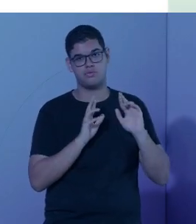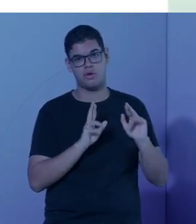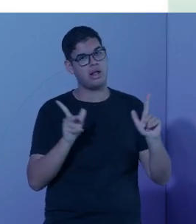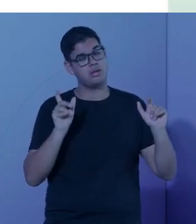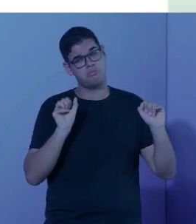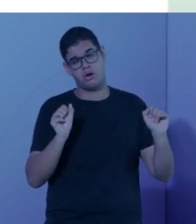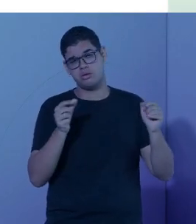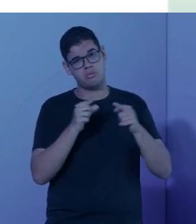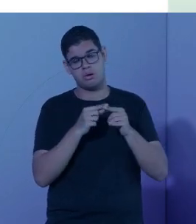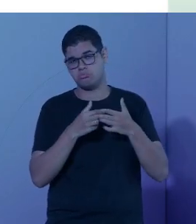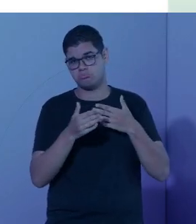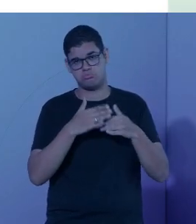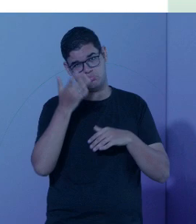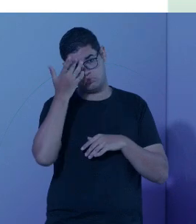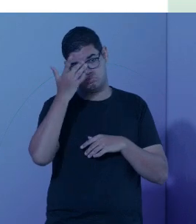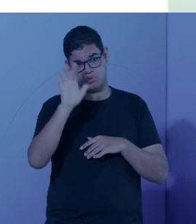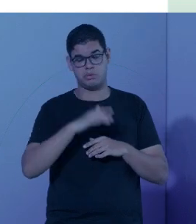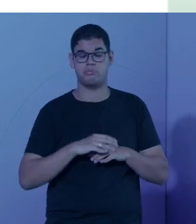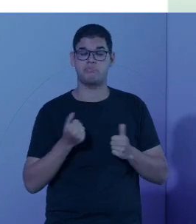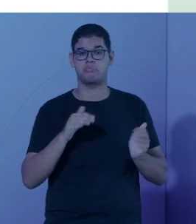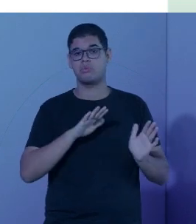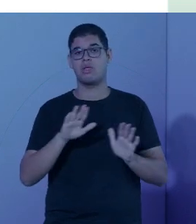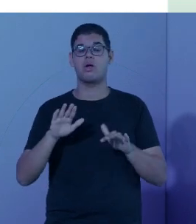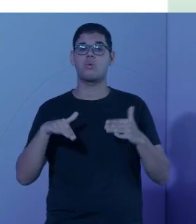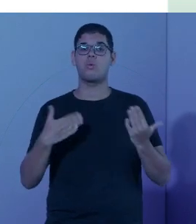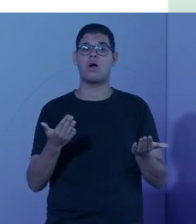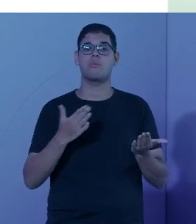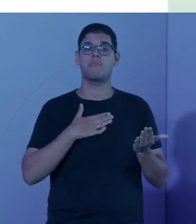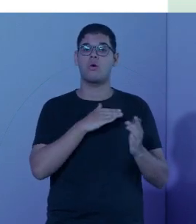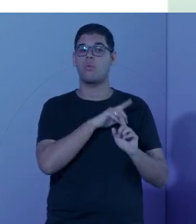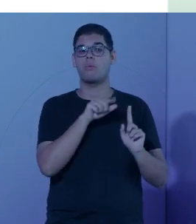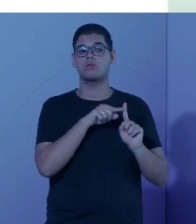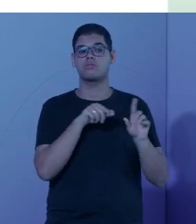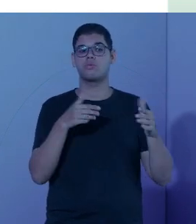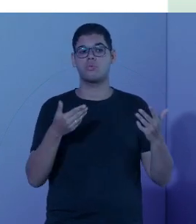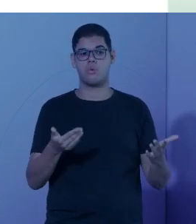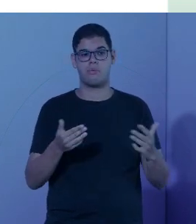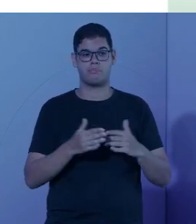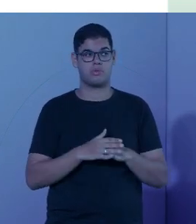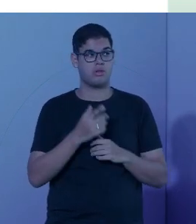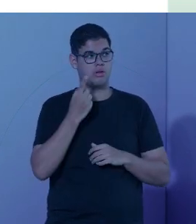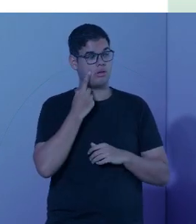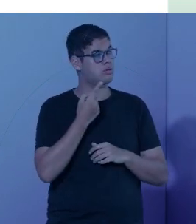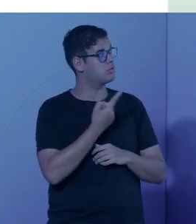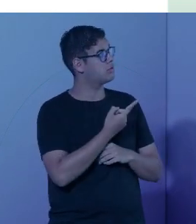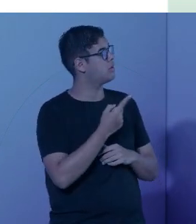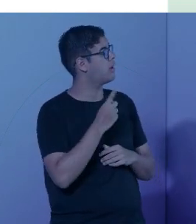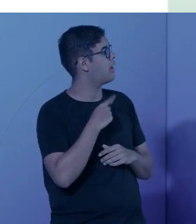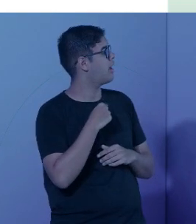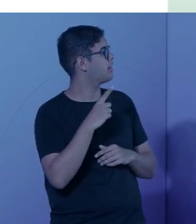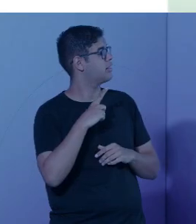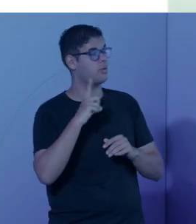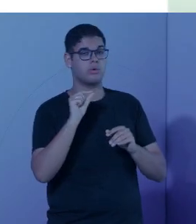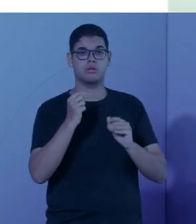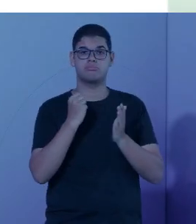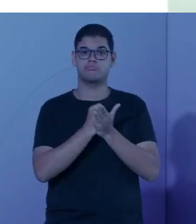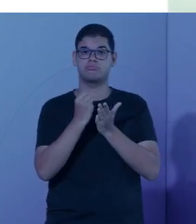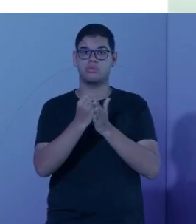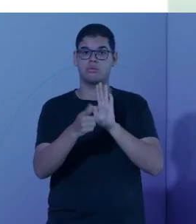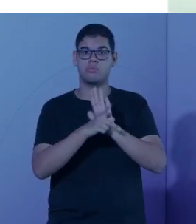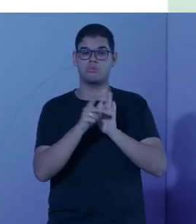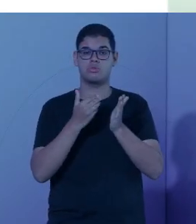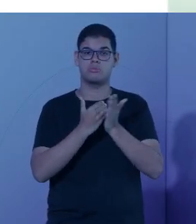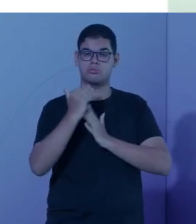Quais foram os meus objetivos, né, para esse estudo? A princípio, era realizar um diagnóstico situacional da implementação da política